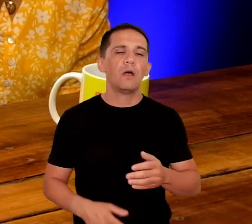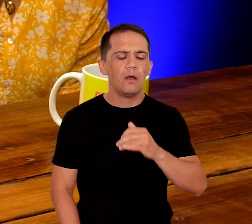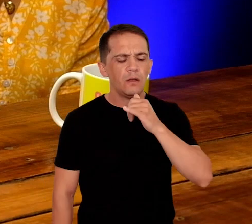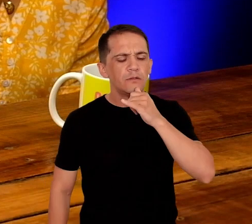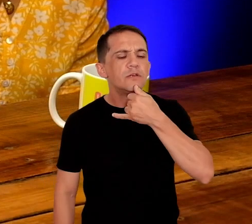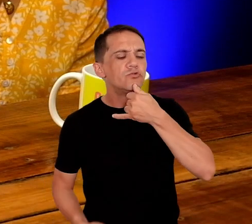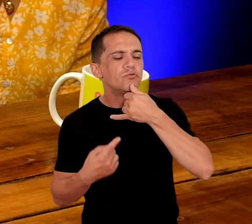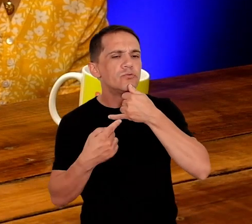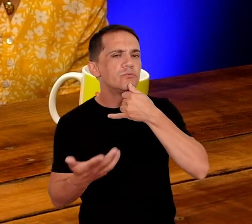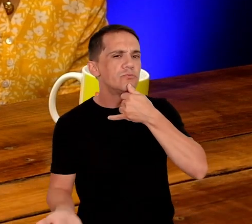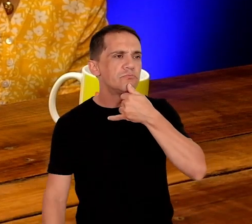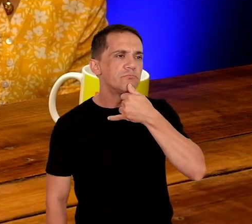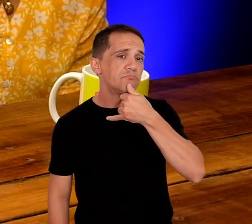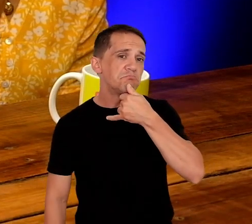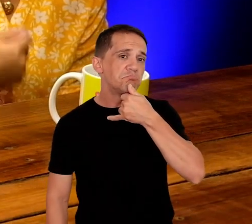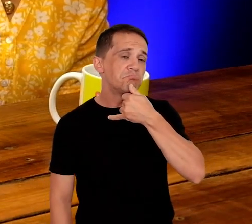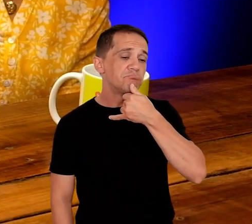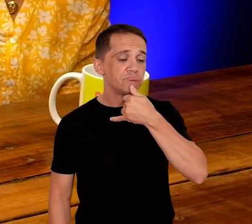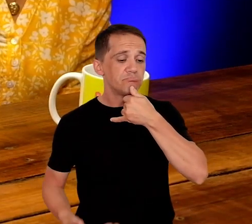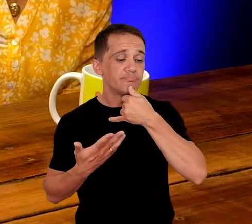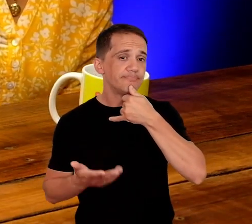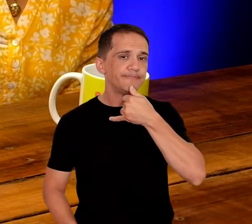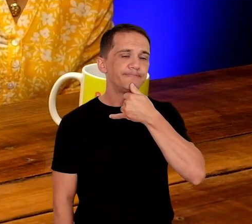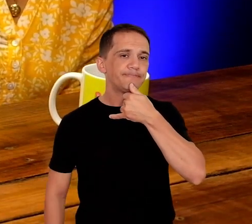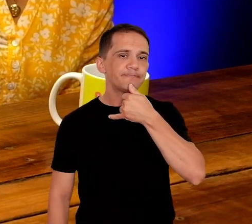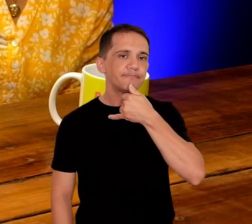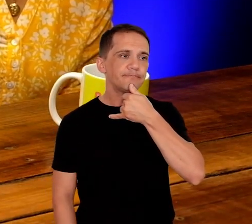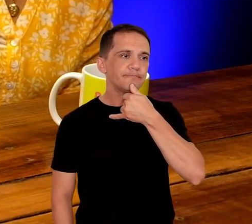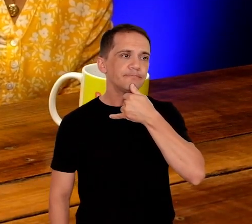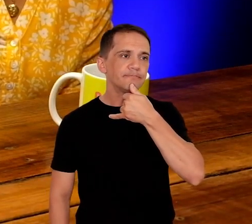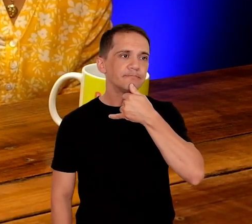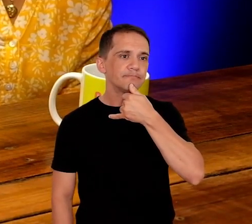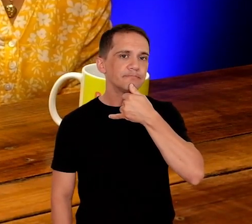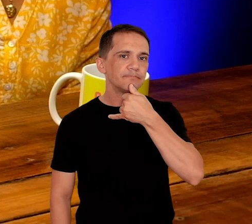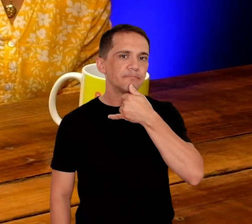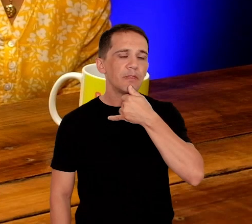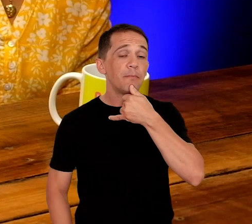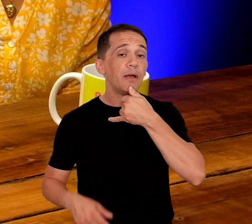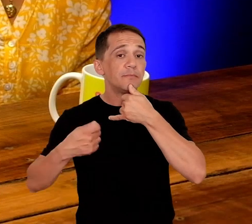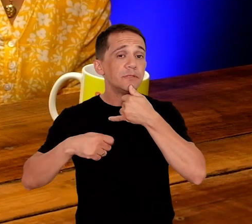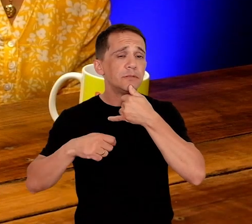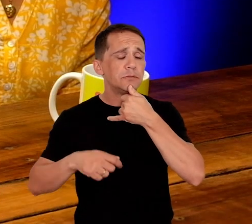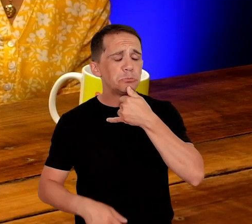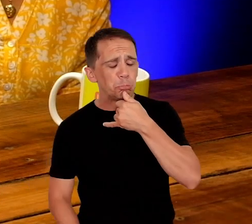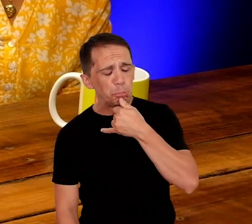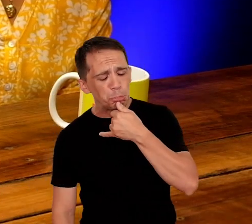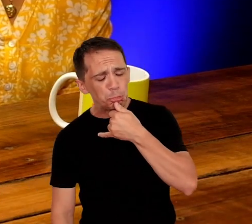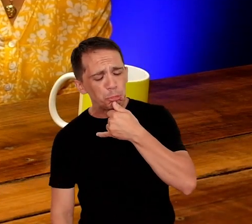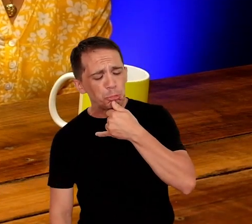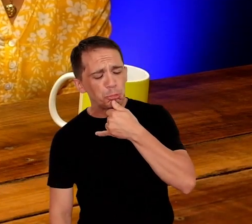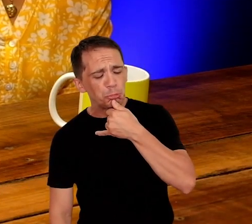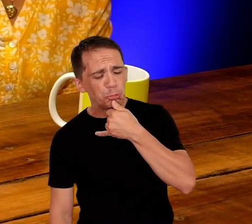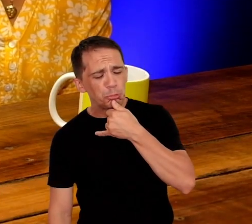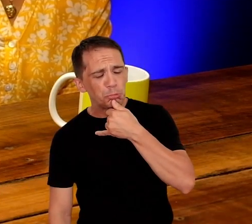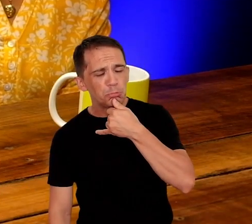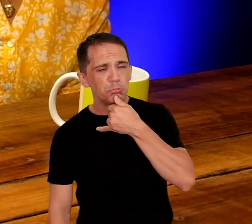algo de... Por exemplo, o sinal de triste. O sinal de triste é assim. Uhum. Mas se tu não fizer a carinha de